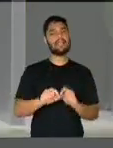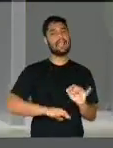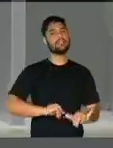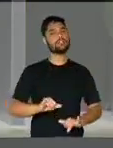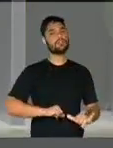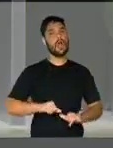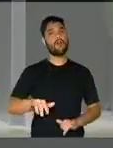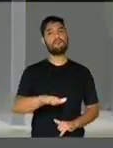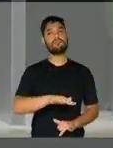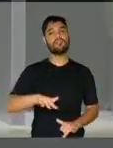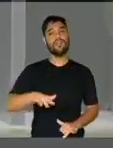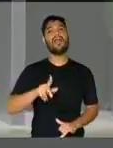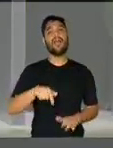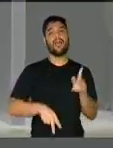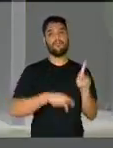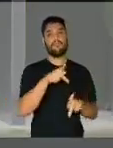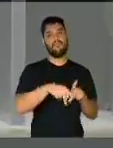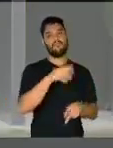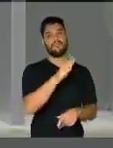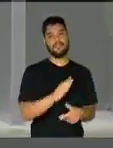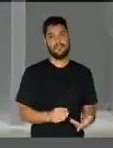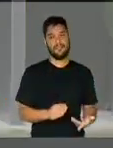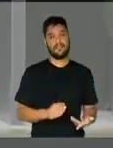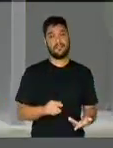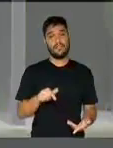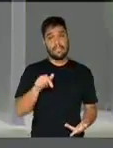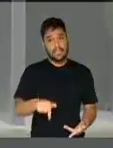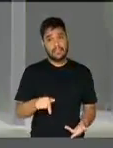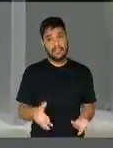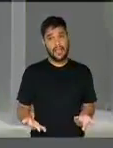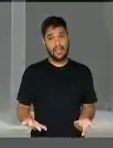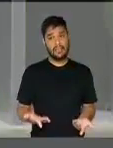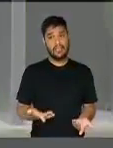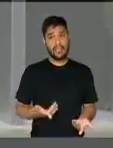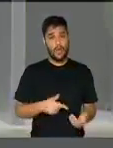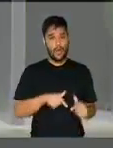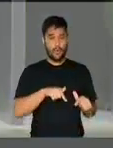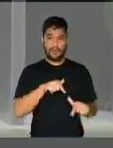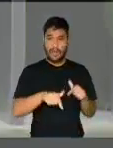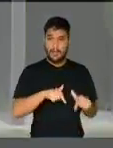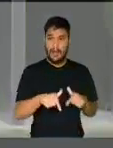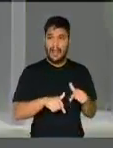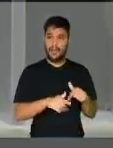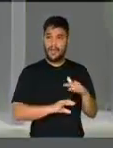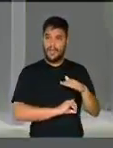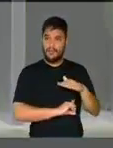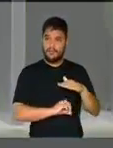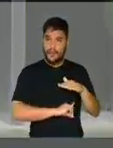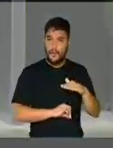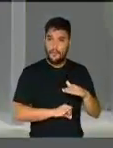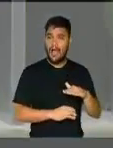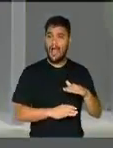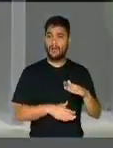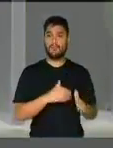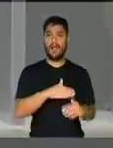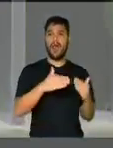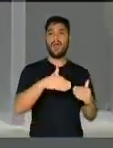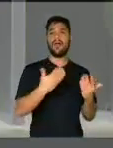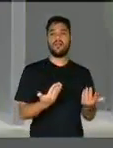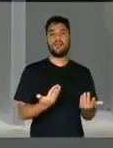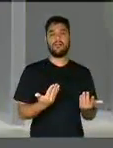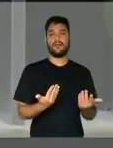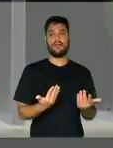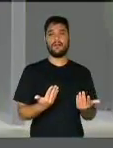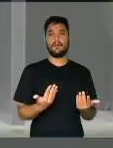com esse processo é o povo brasileiro. E está aí, cresce o trabalho informal, e o Brasil vai na